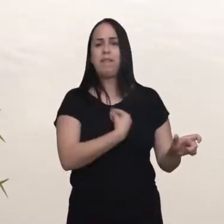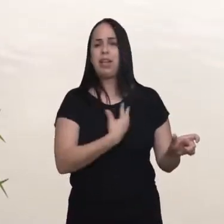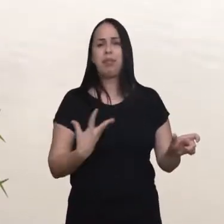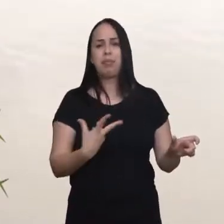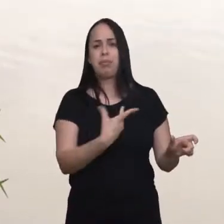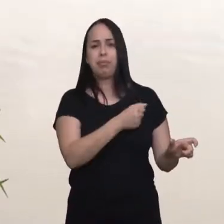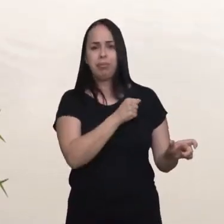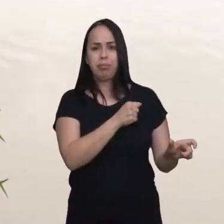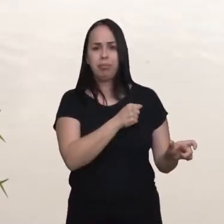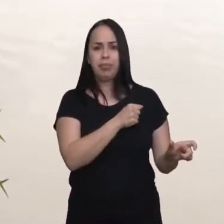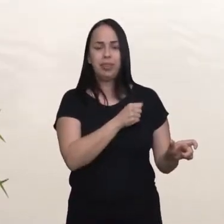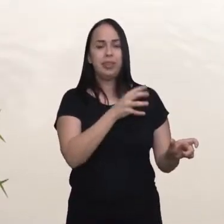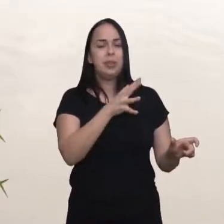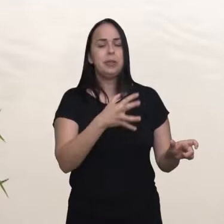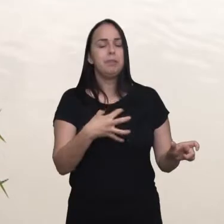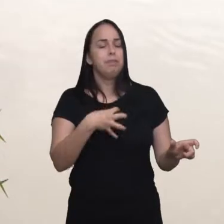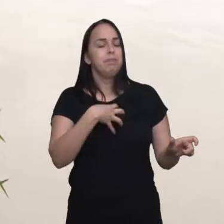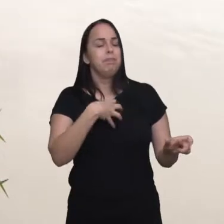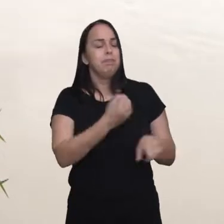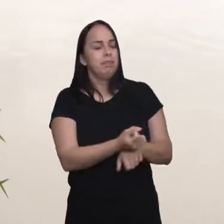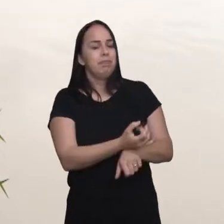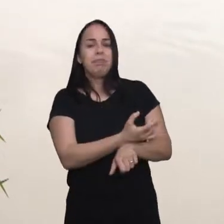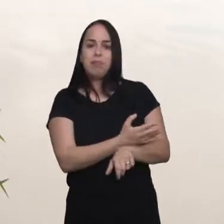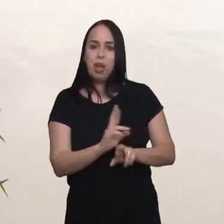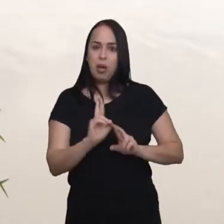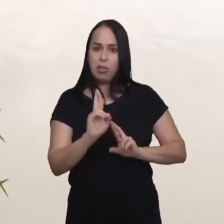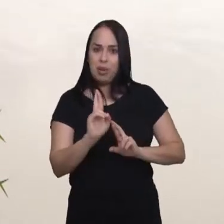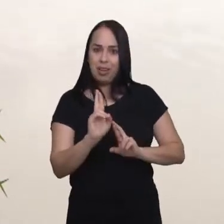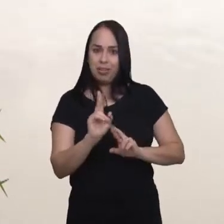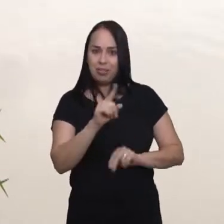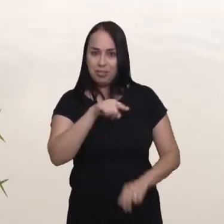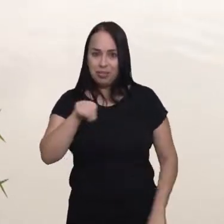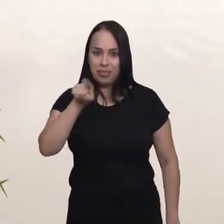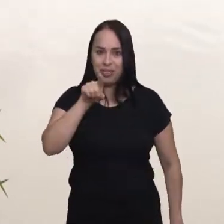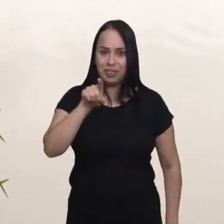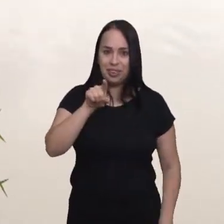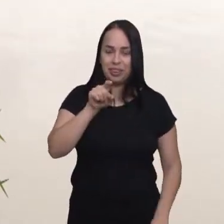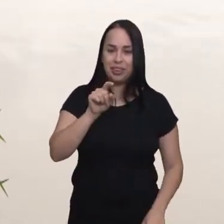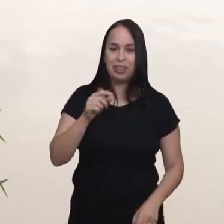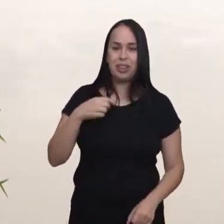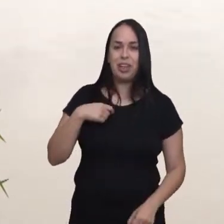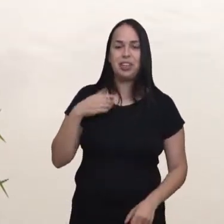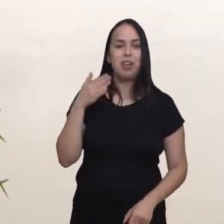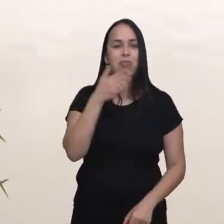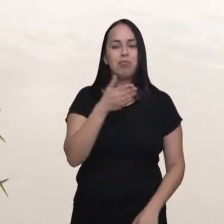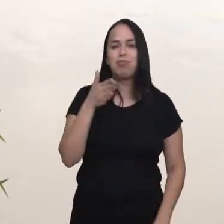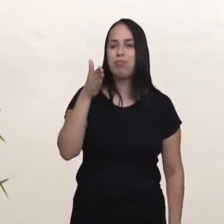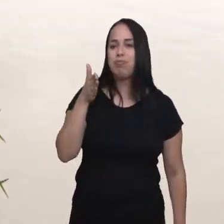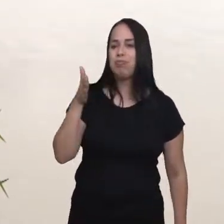que fizeram a gente se emocionar. E eu espero você nas próximas viagens